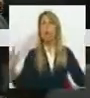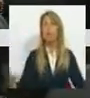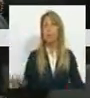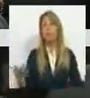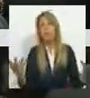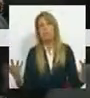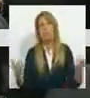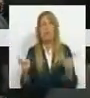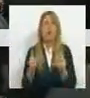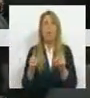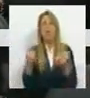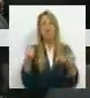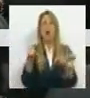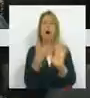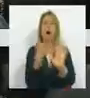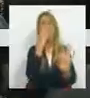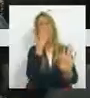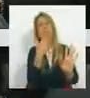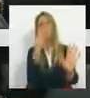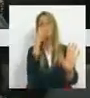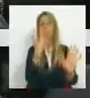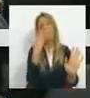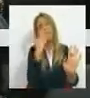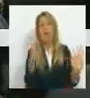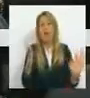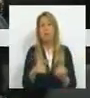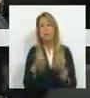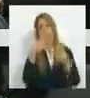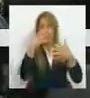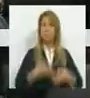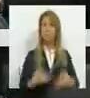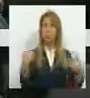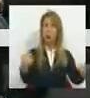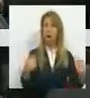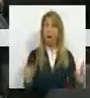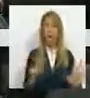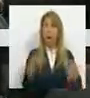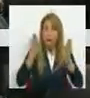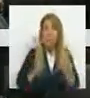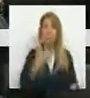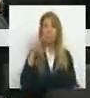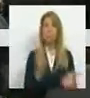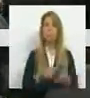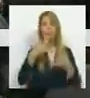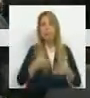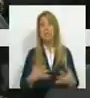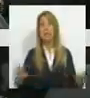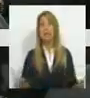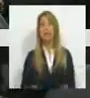séria, é necessário parecer ser séria, e aqui mais do que nunca isso se aplica. Da nossa parte, eu gostava de ouvir a